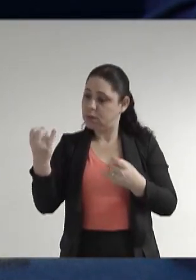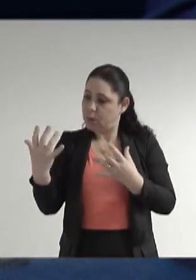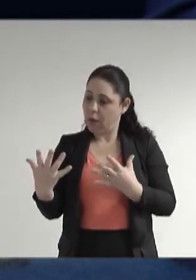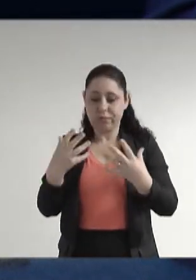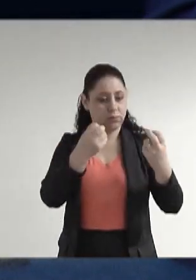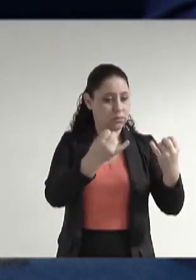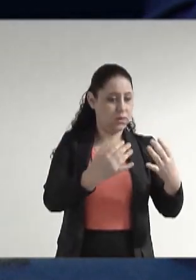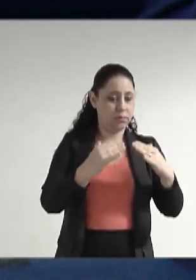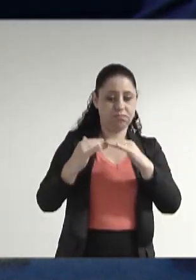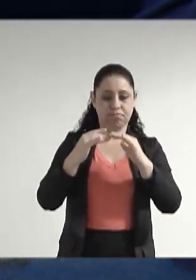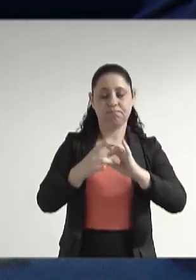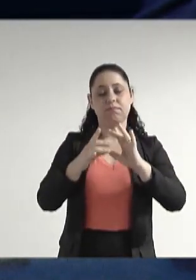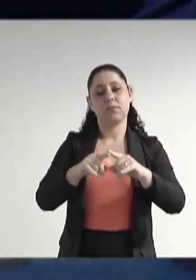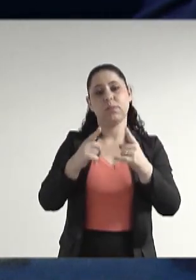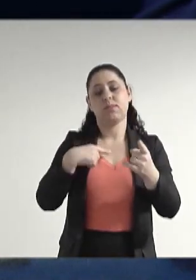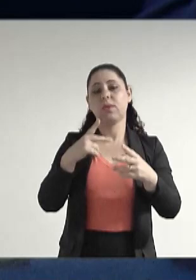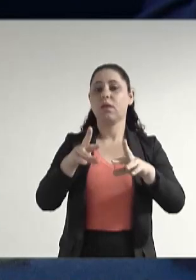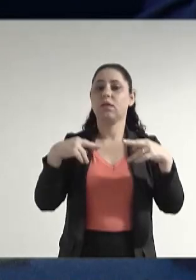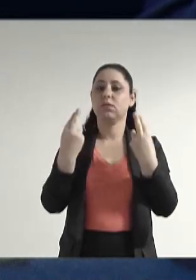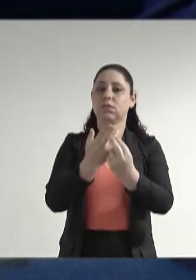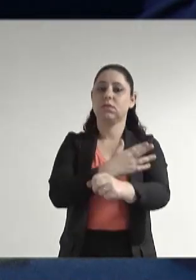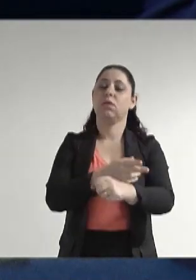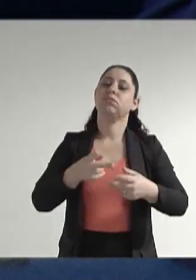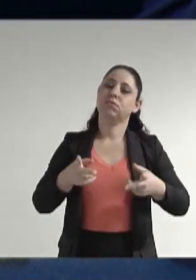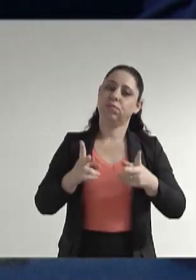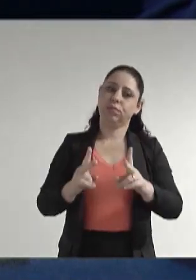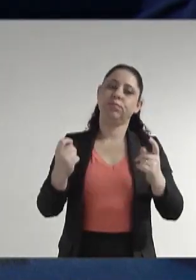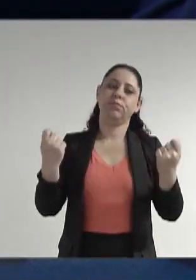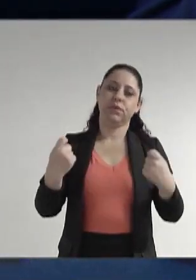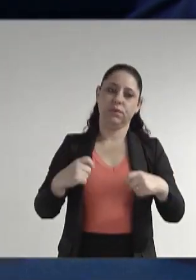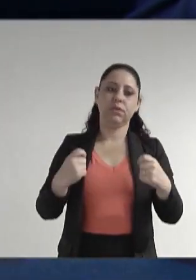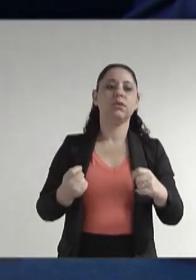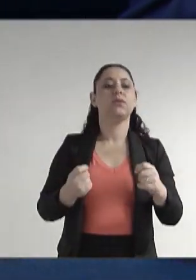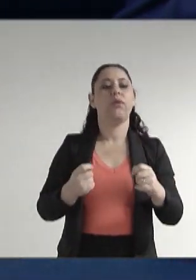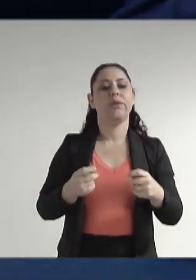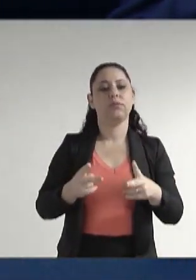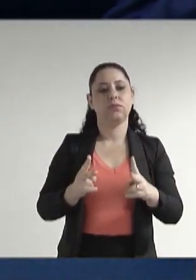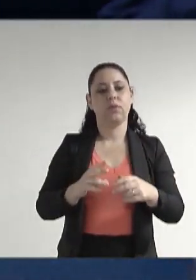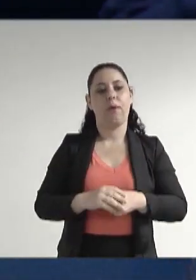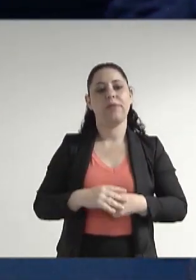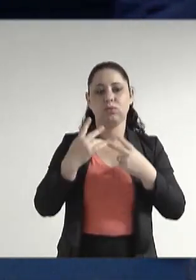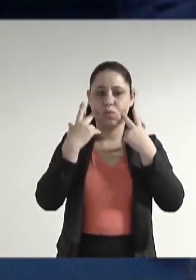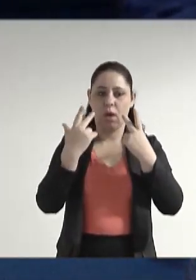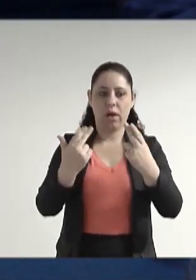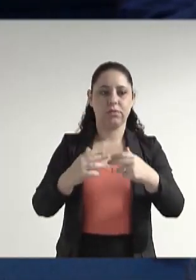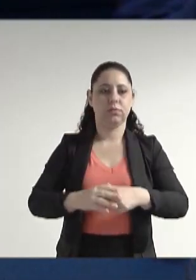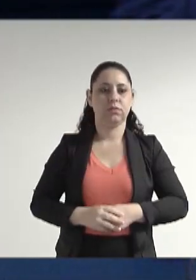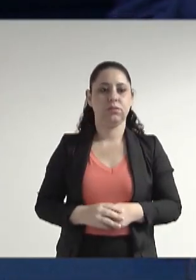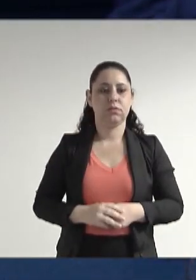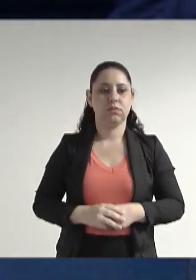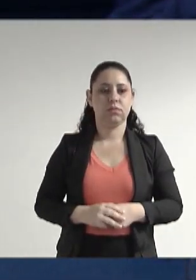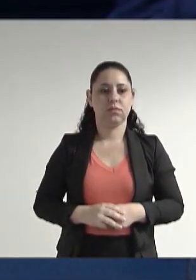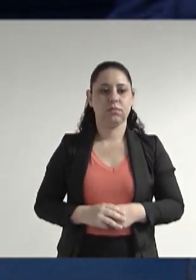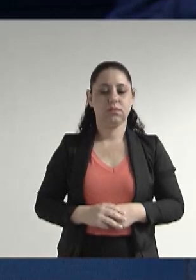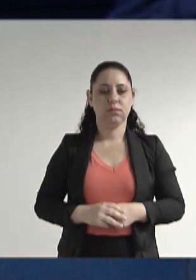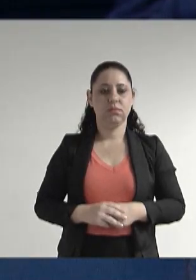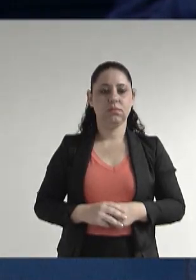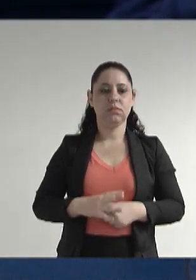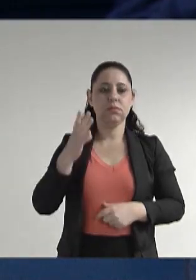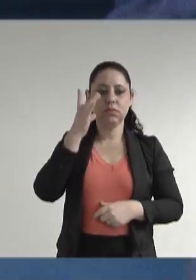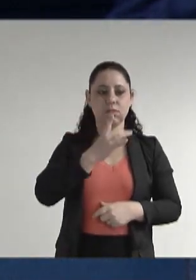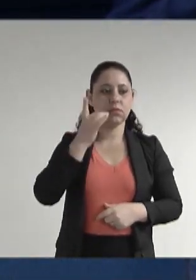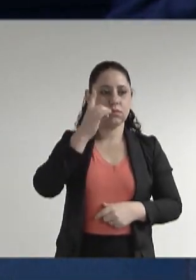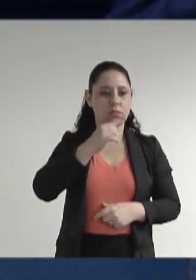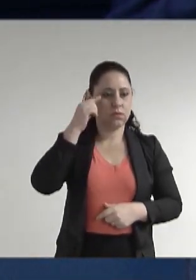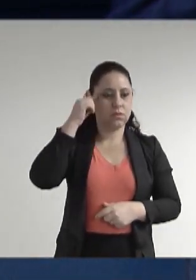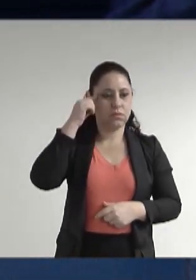para a democracia, mas a sessão tem que correr na sua normalidade. O